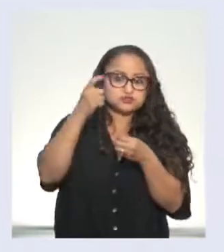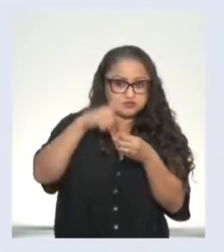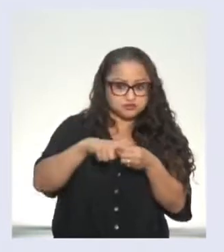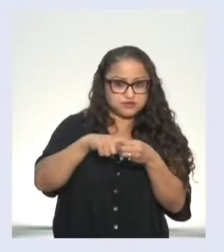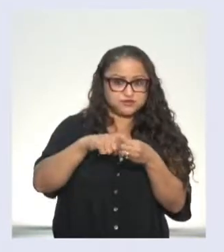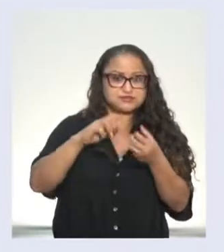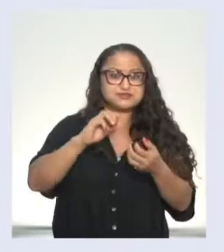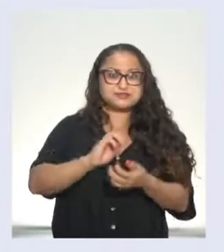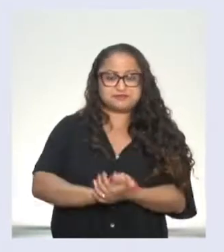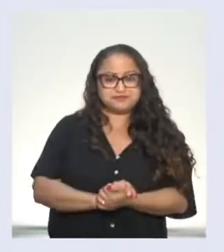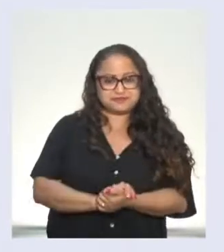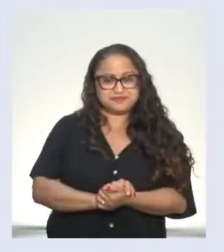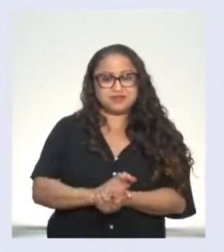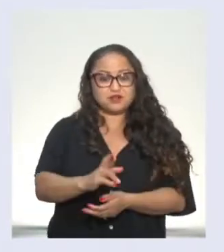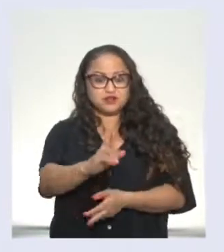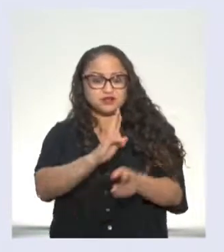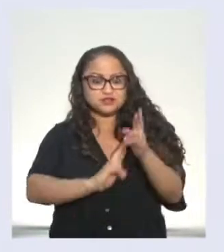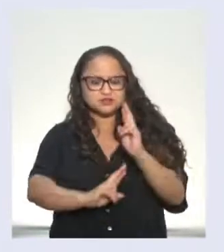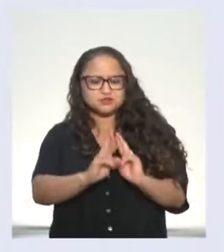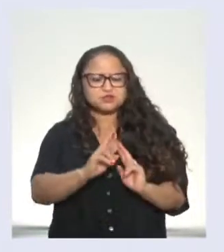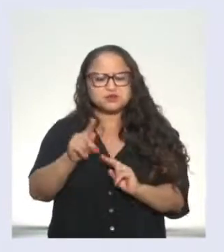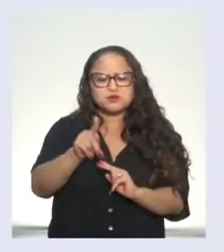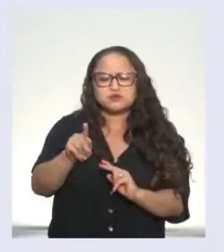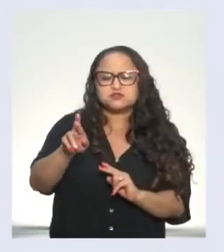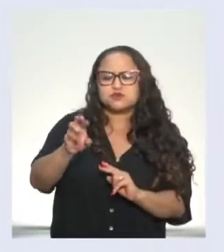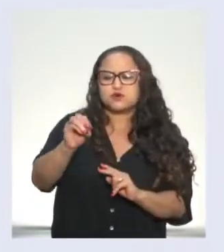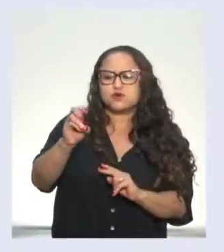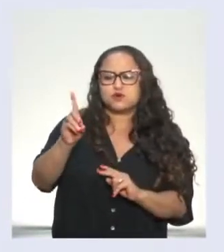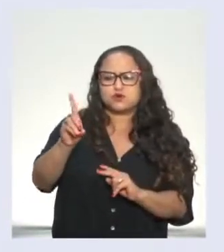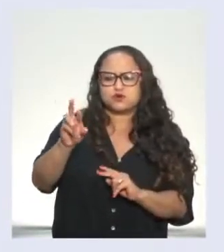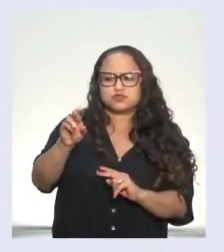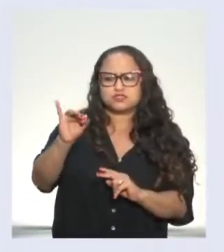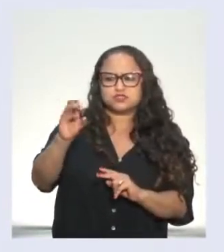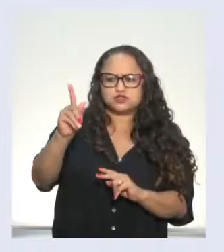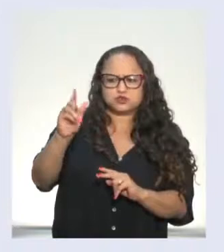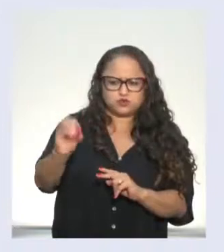já retornaremos aí com as respostas com o professor Rodrigo.